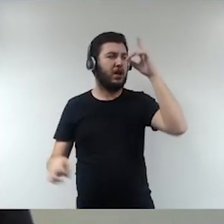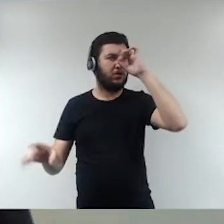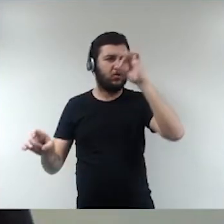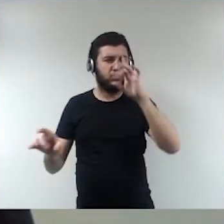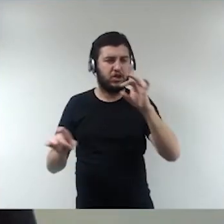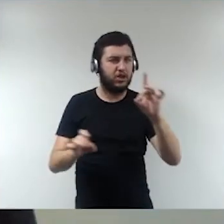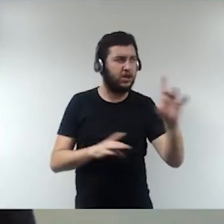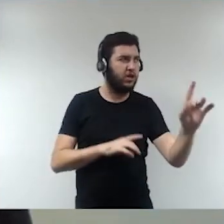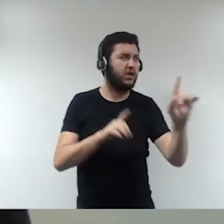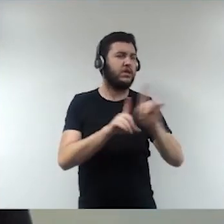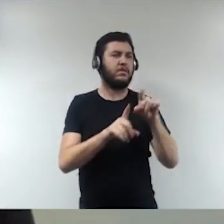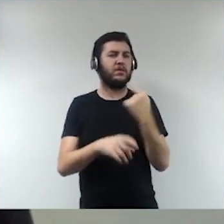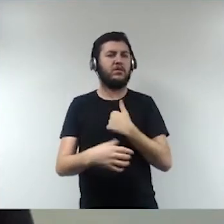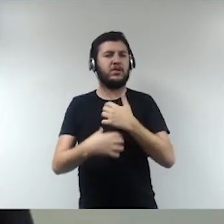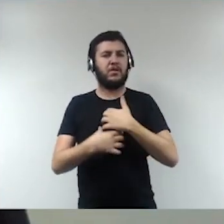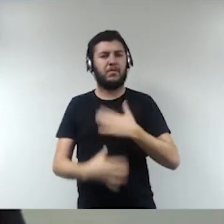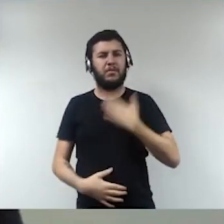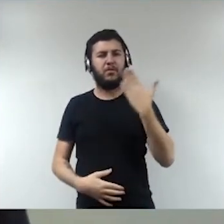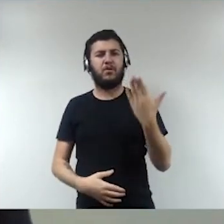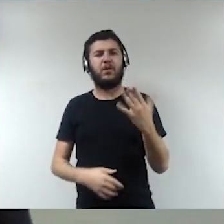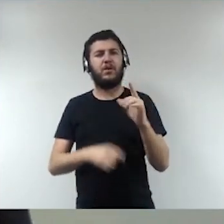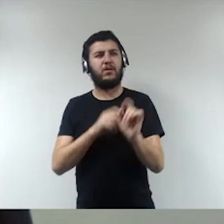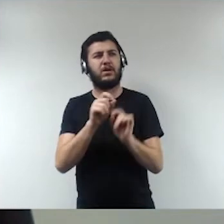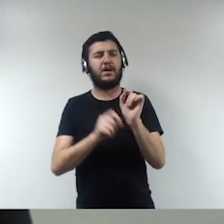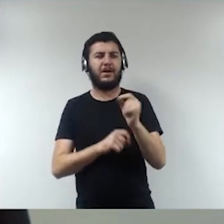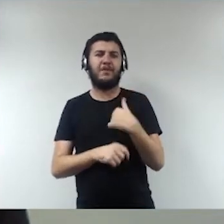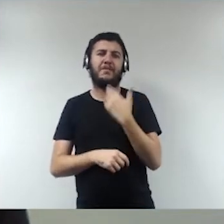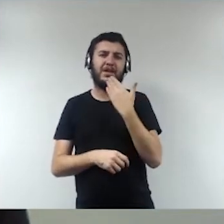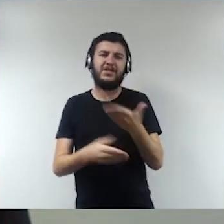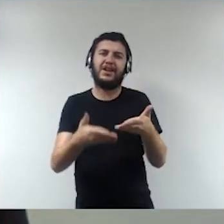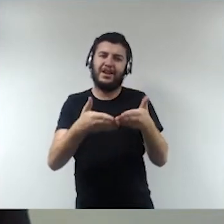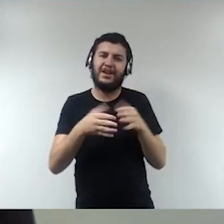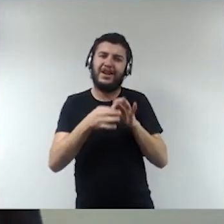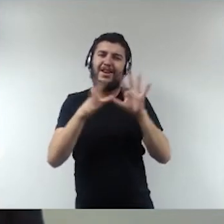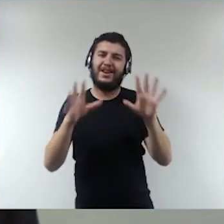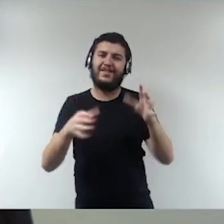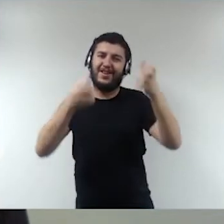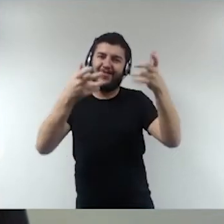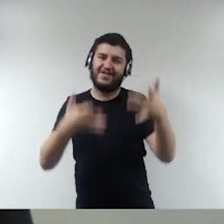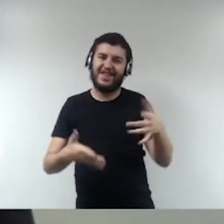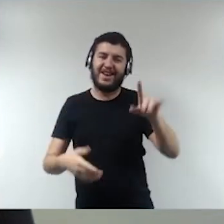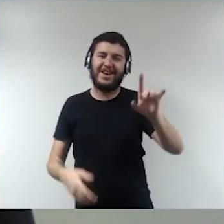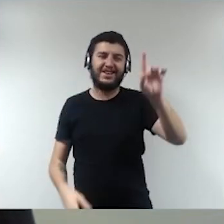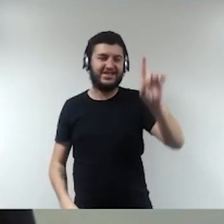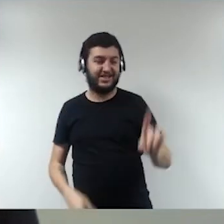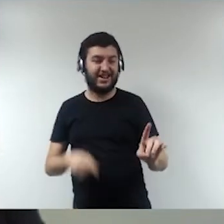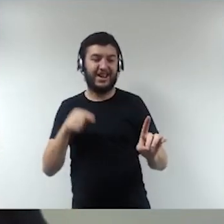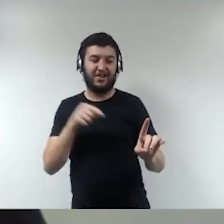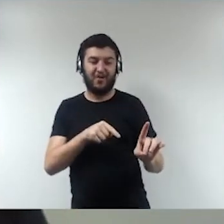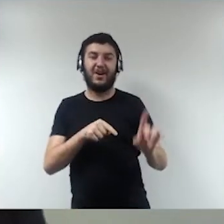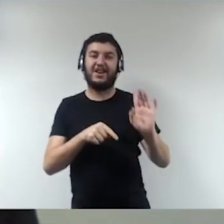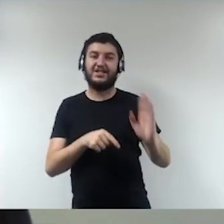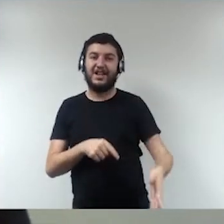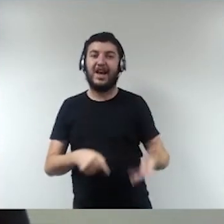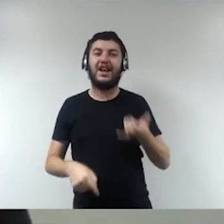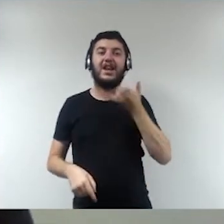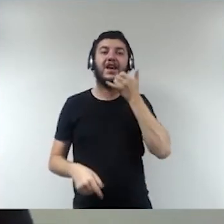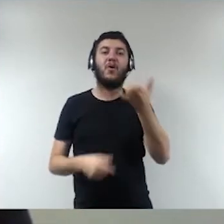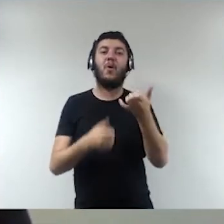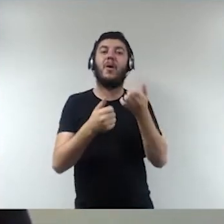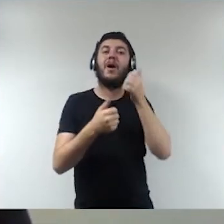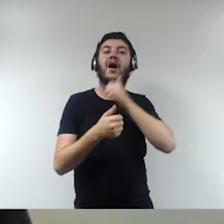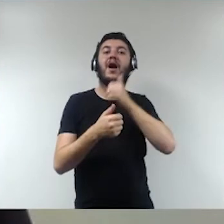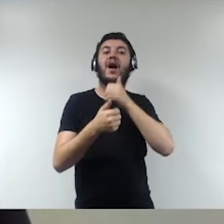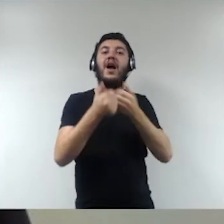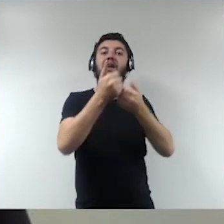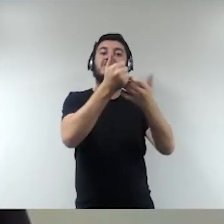muito inusitado aqui, que eu pedi autorização para contar, que é de um diretor meu, que ligou para uma assessora